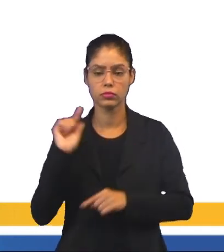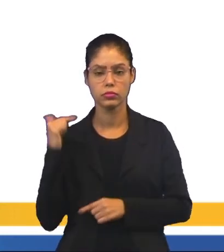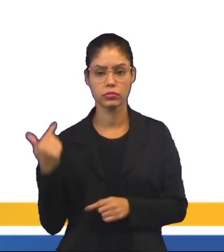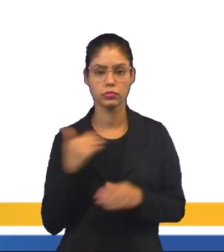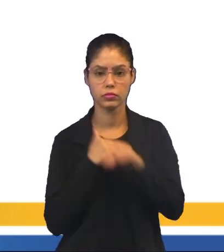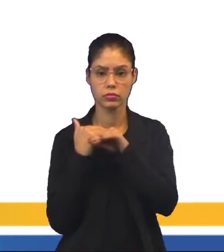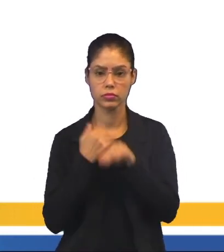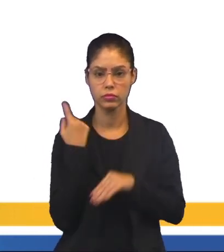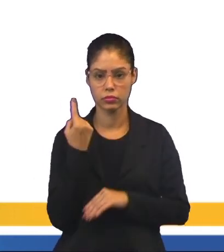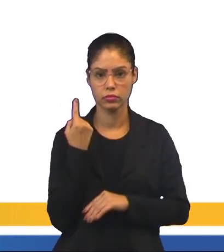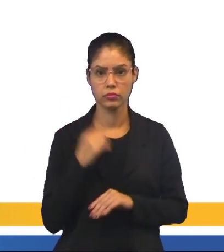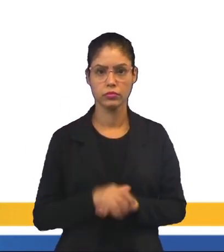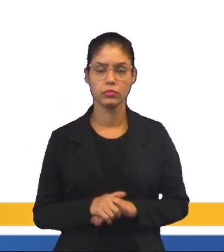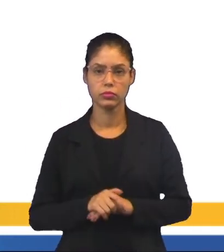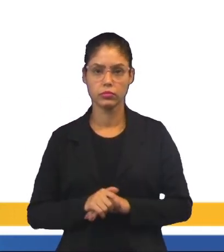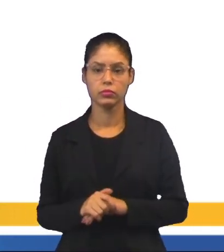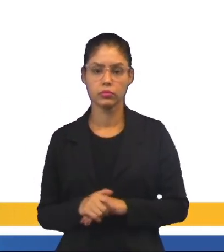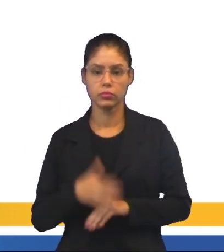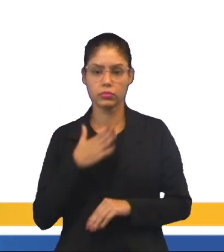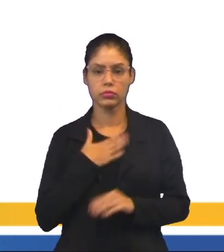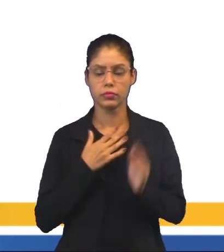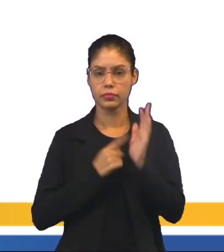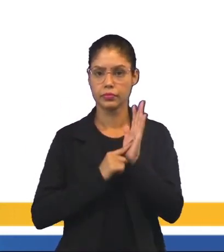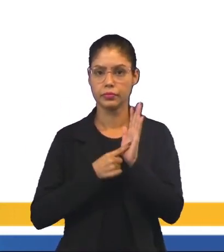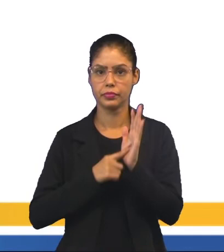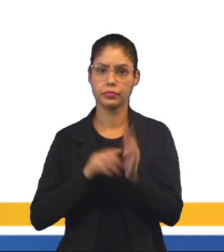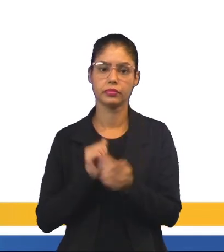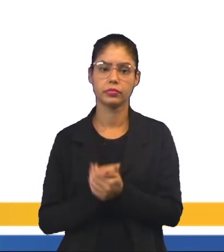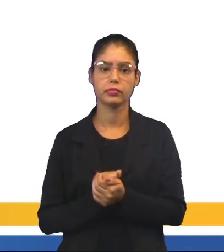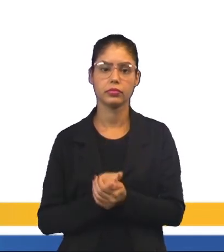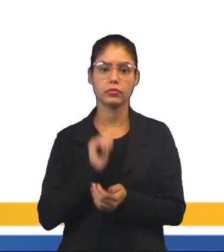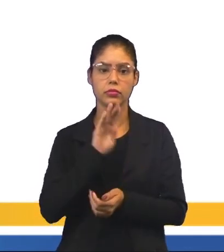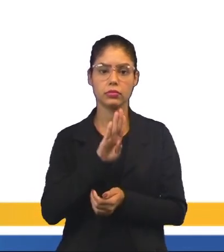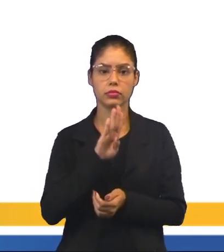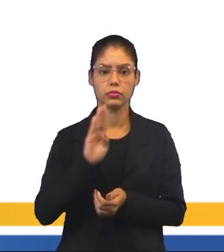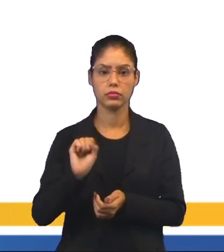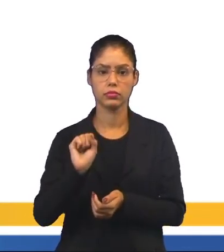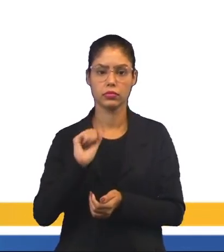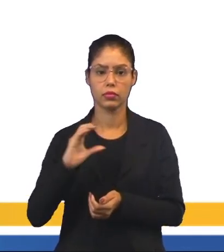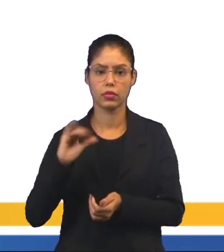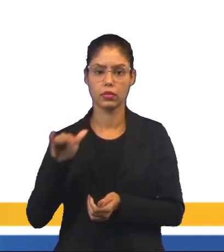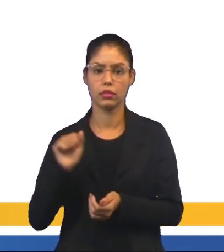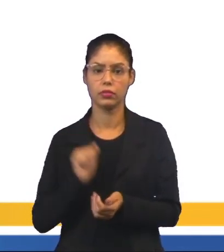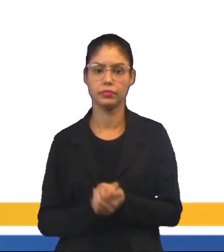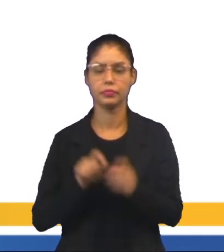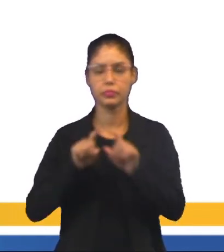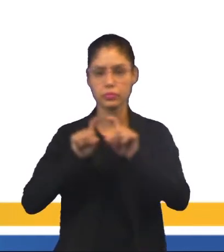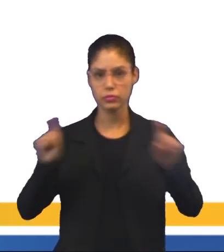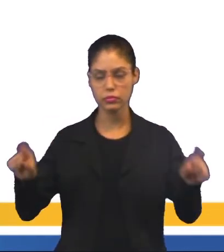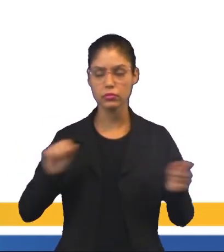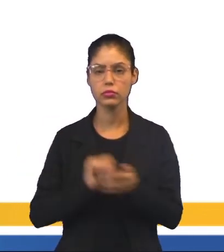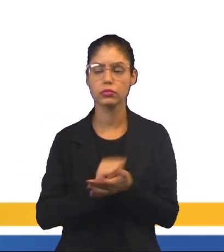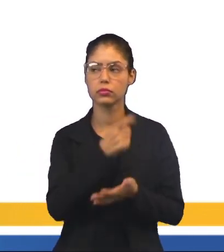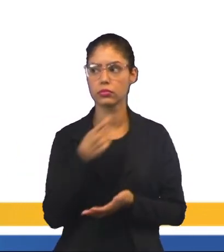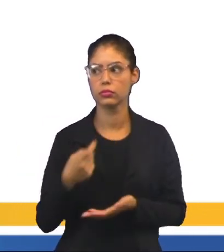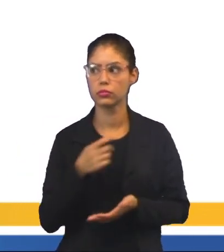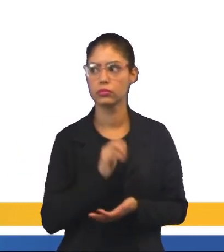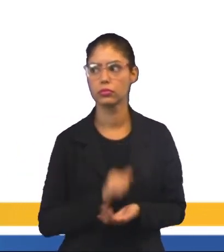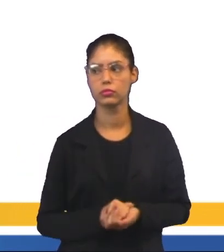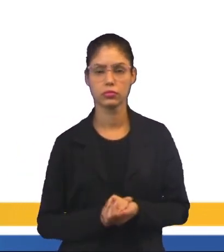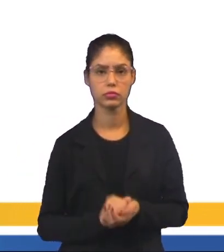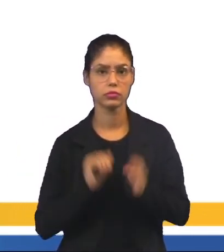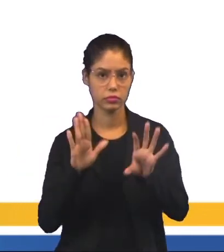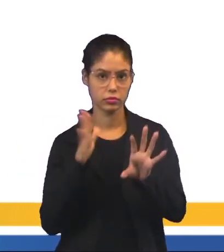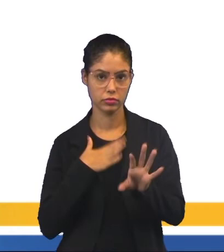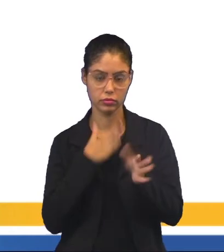é igual a 1, tá? Então, os meus pontos das abscissas aí, da interseção da reta com o eixo x.